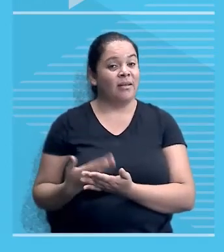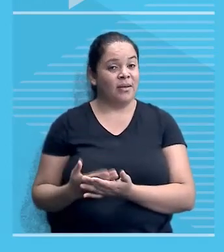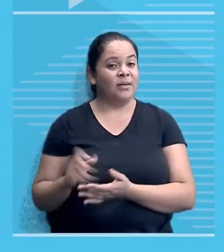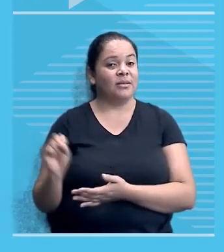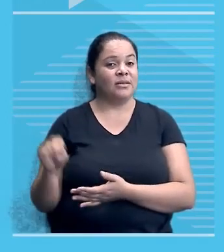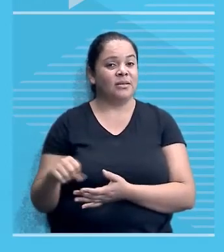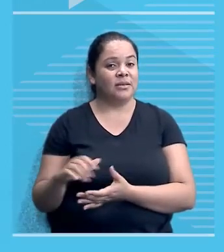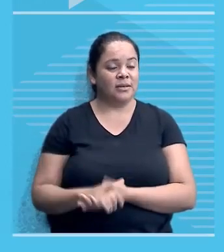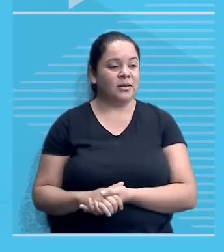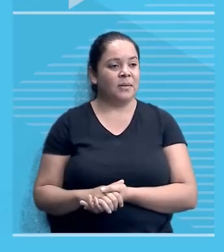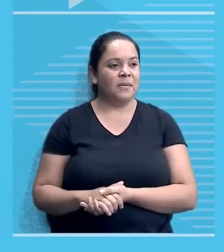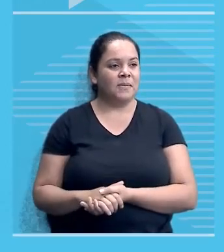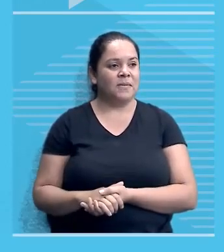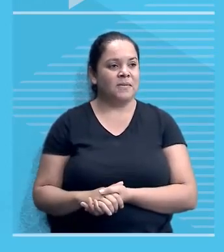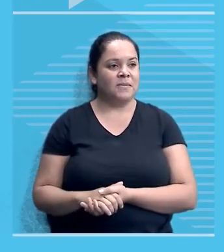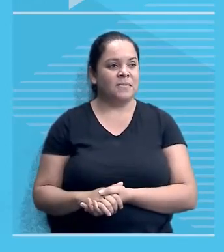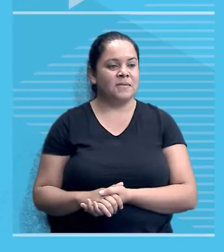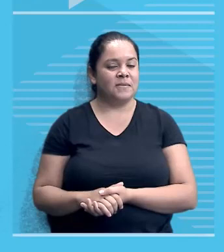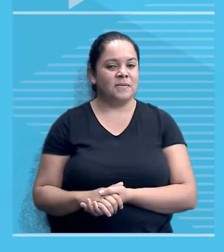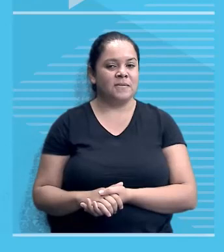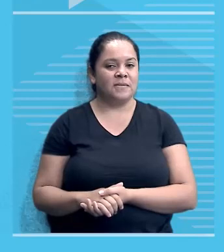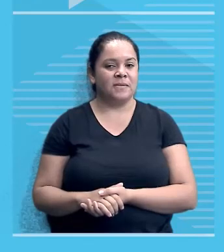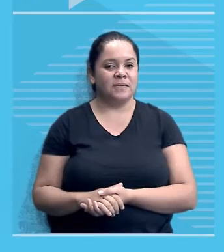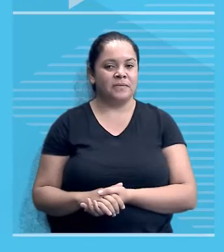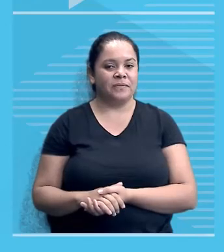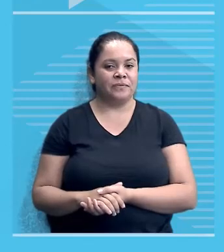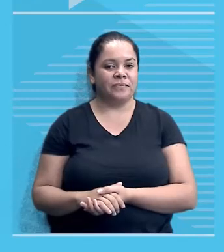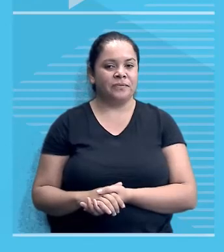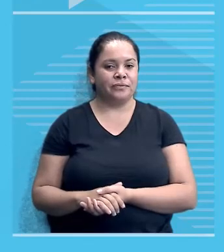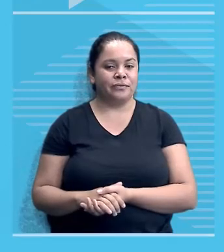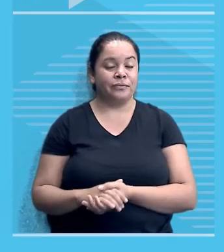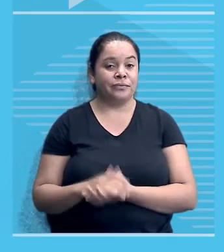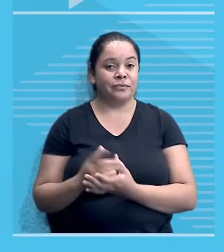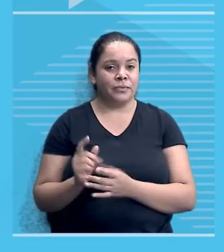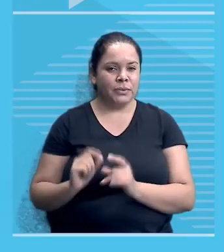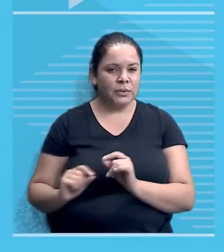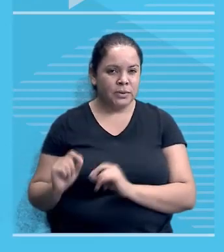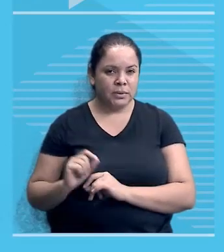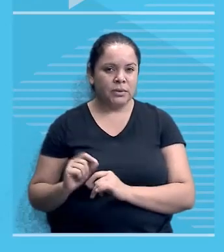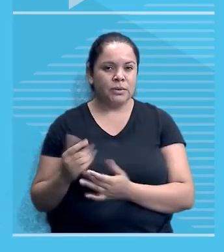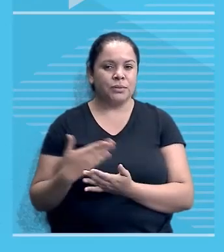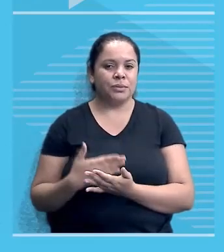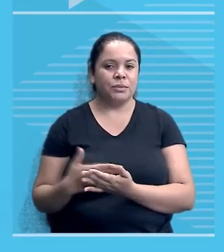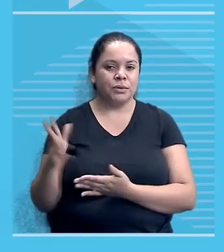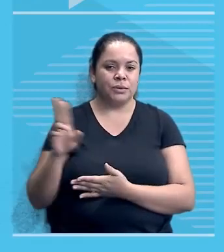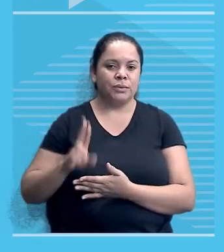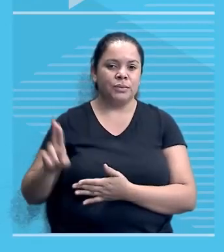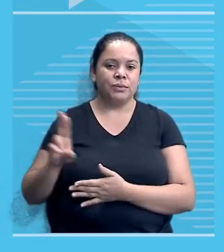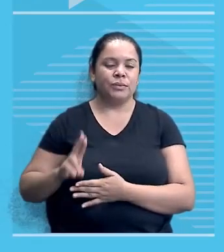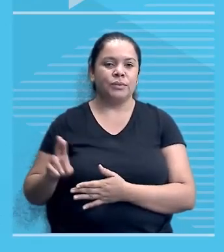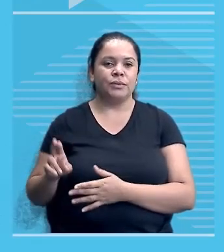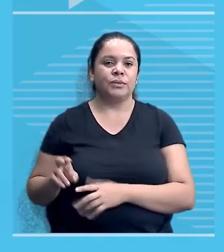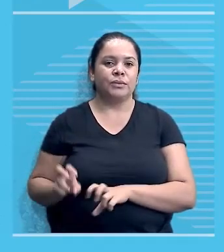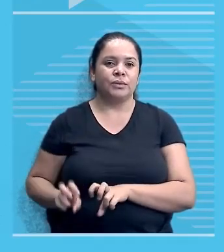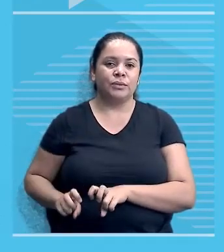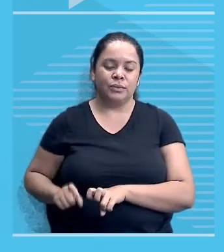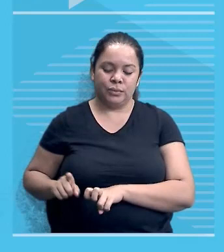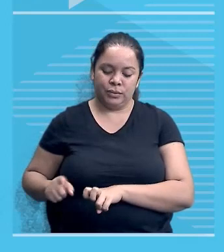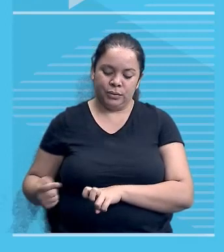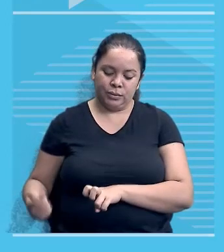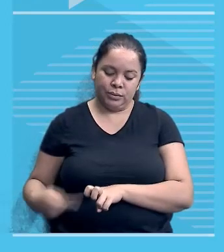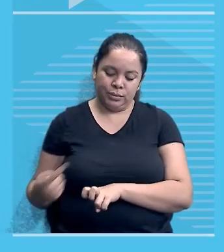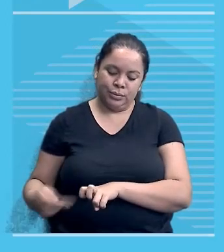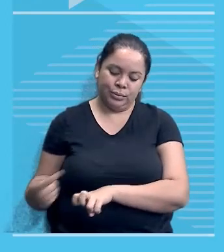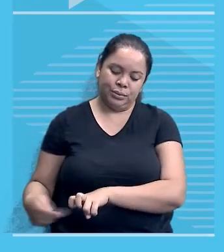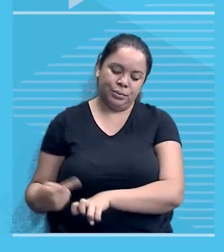chamado fator repulsivo que fez com que a população fosse forçada Observe na